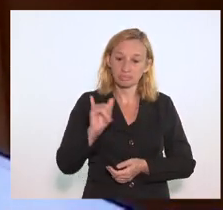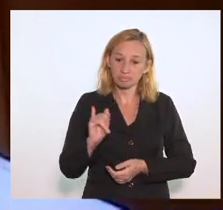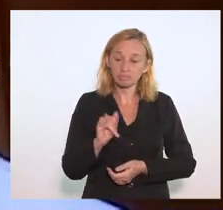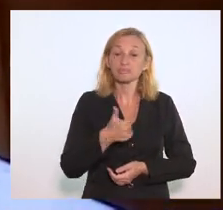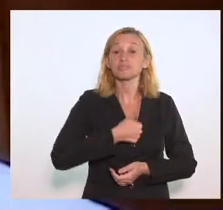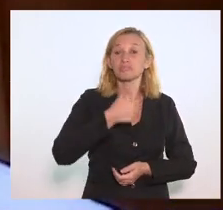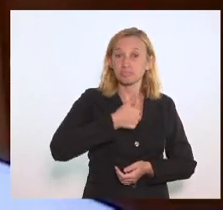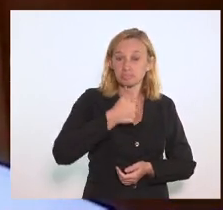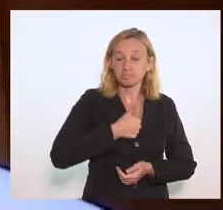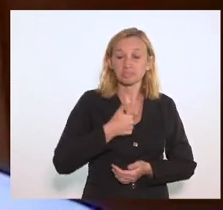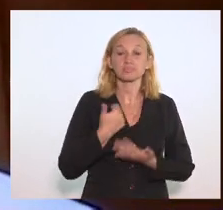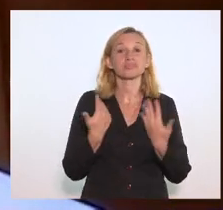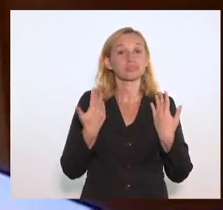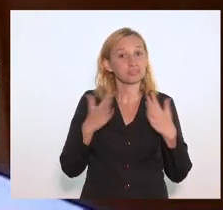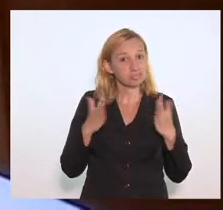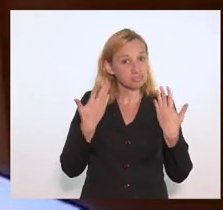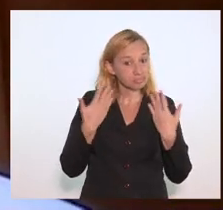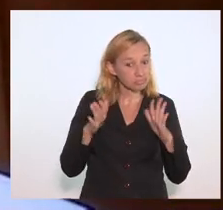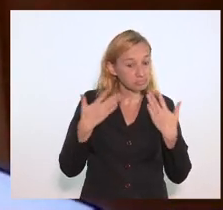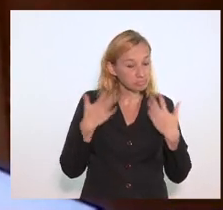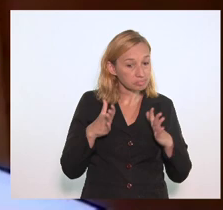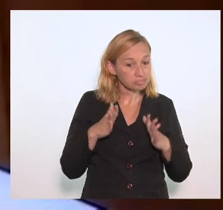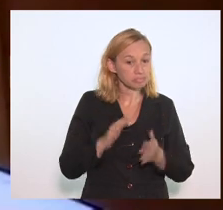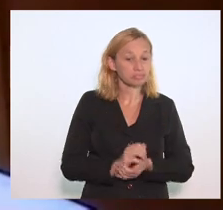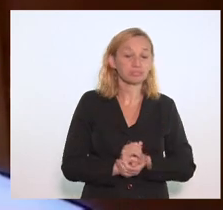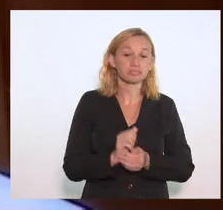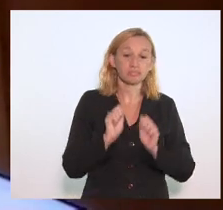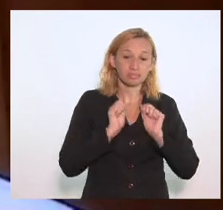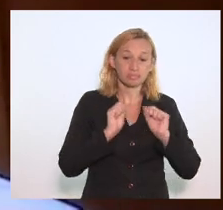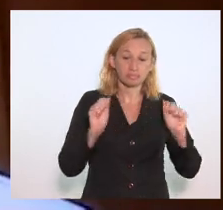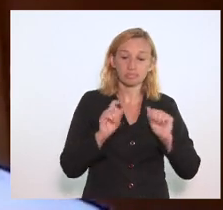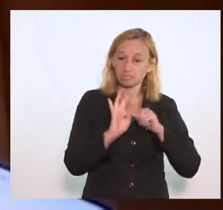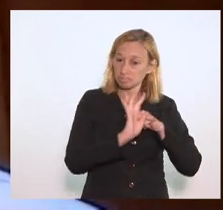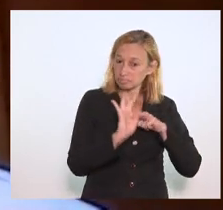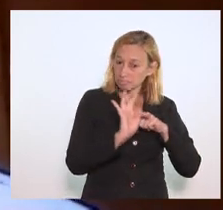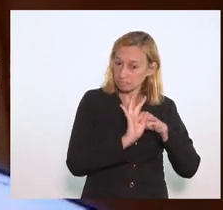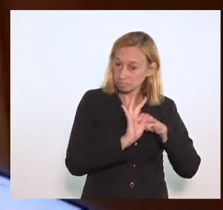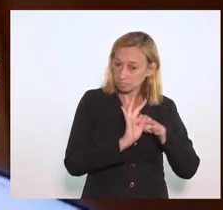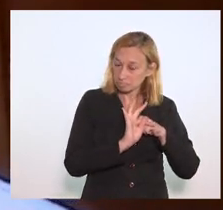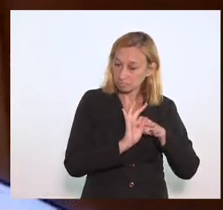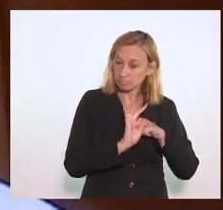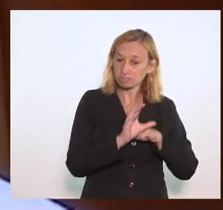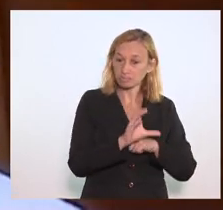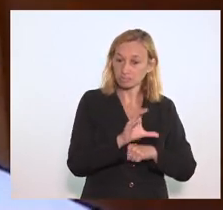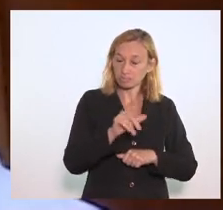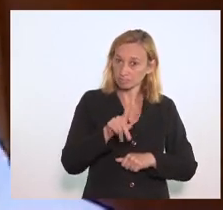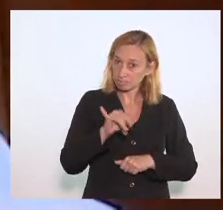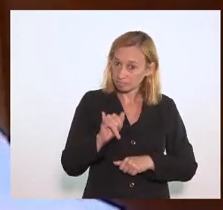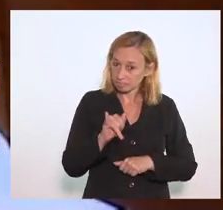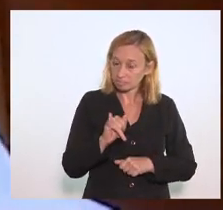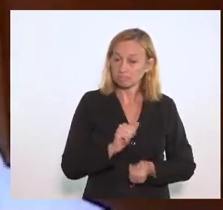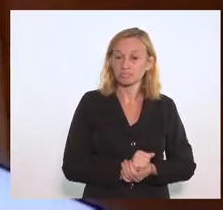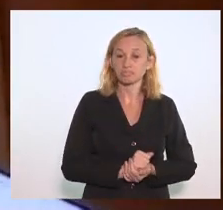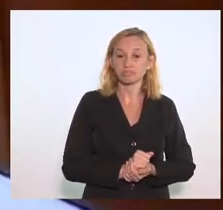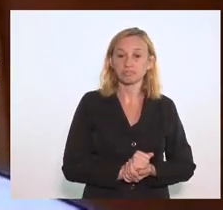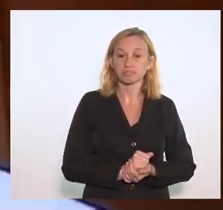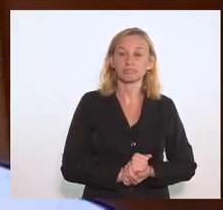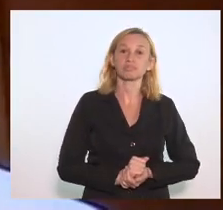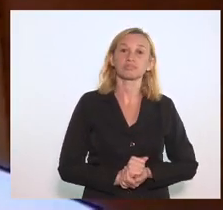primeiro elogiar o assessoramento técnico requisitado para a CPI, tanto em